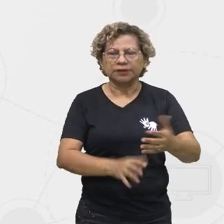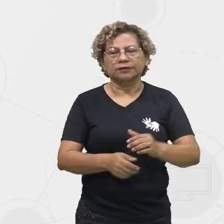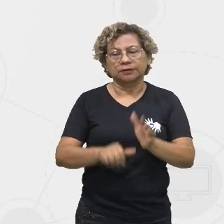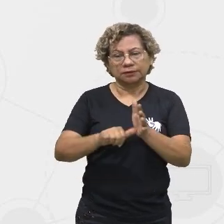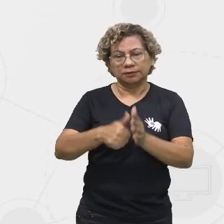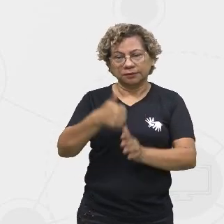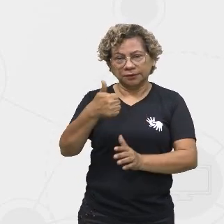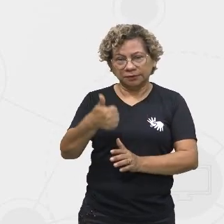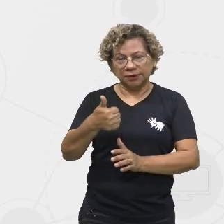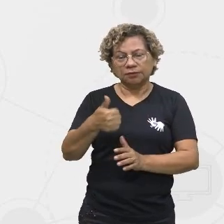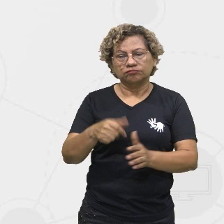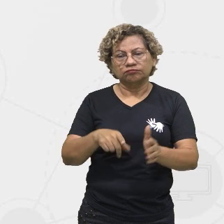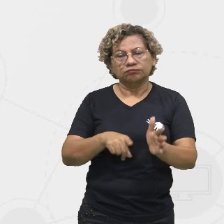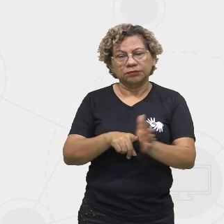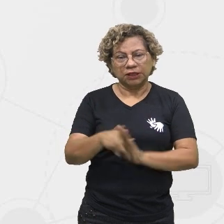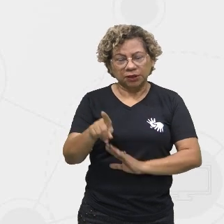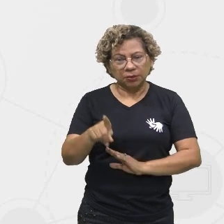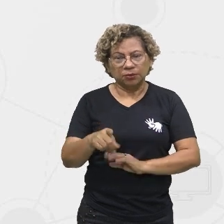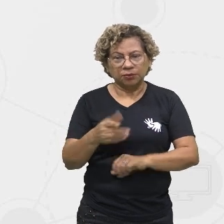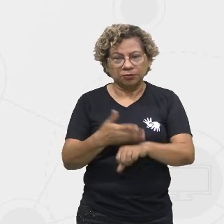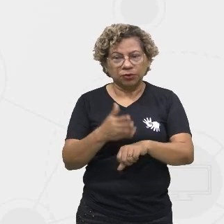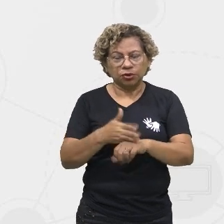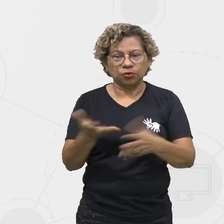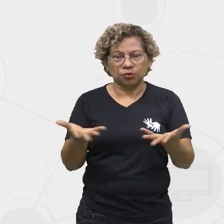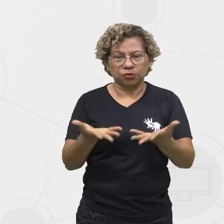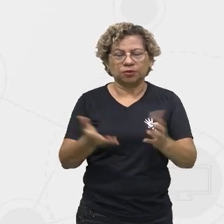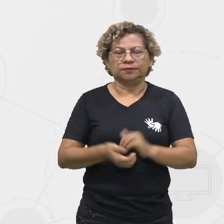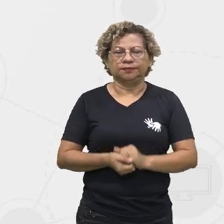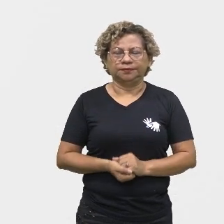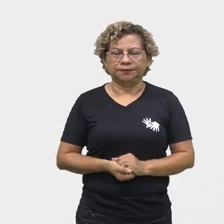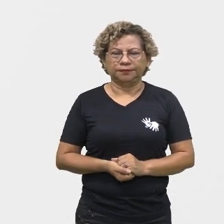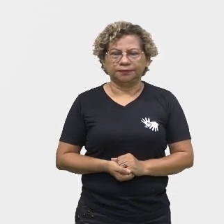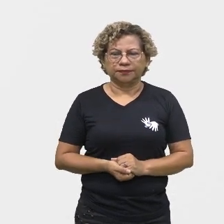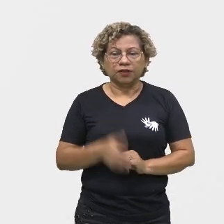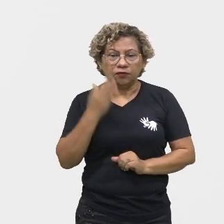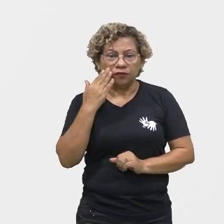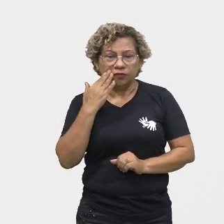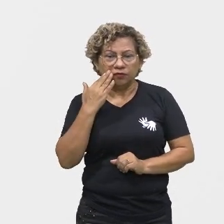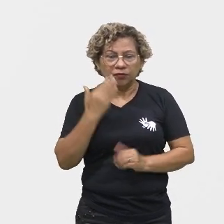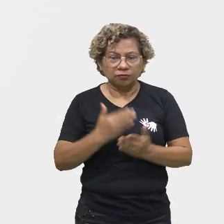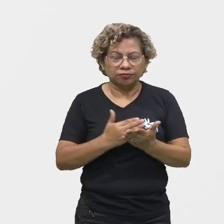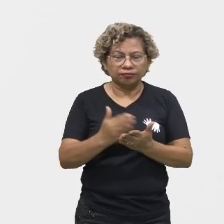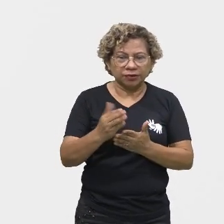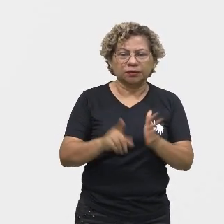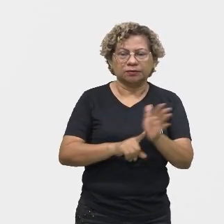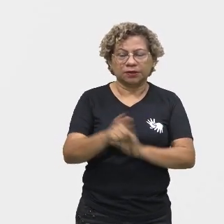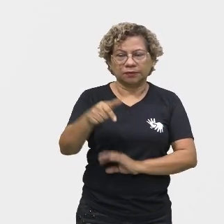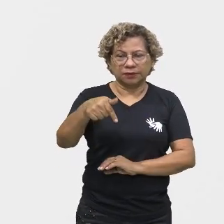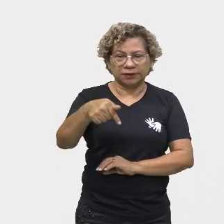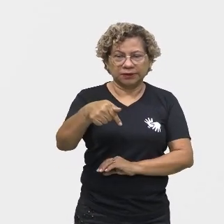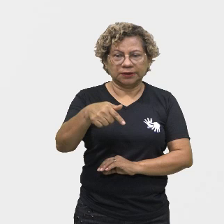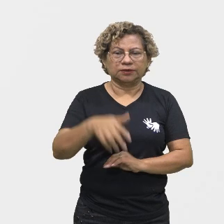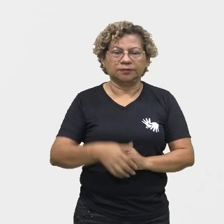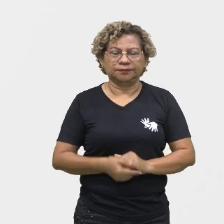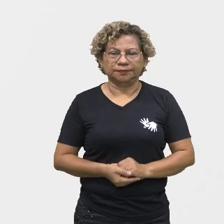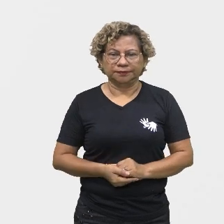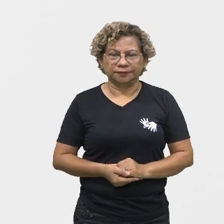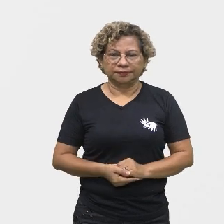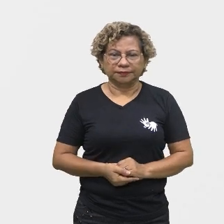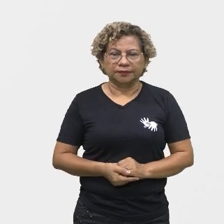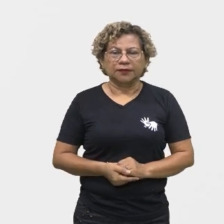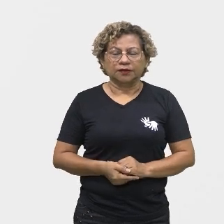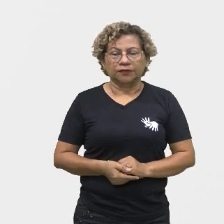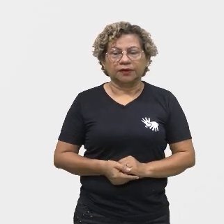então, da correção do nosso exercitando. Vamos para a nossa questão número 7? Então, na nossa questão aí, olha só,